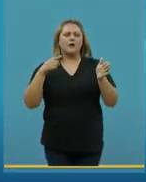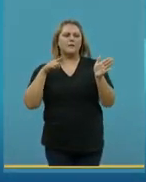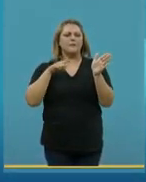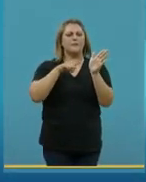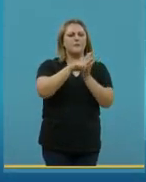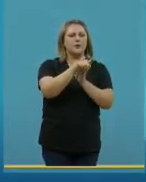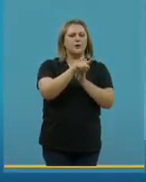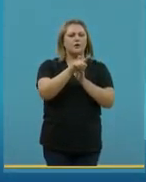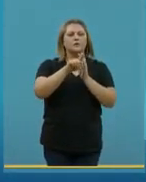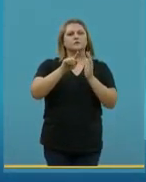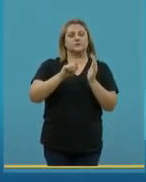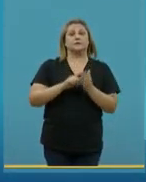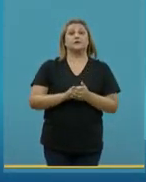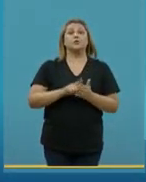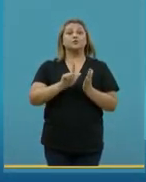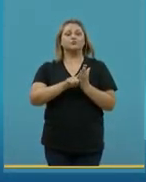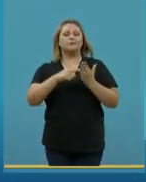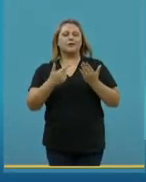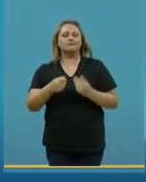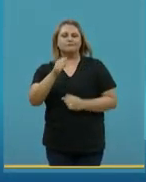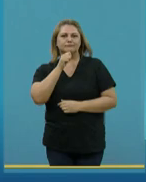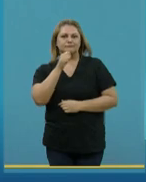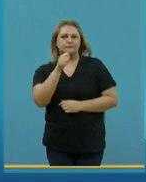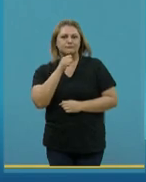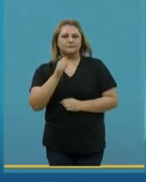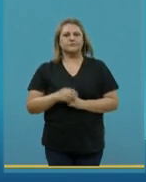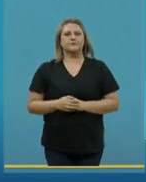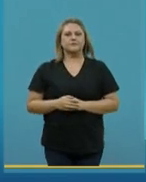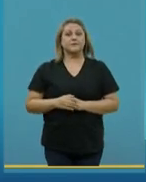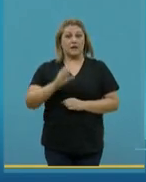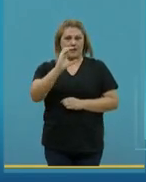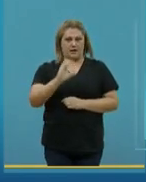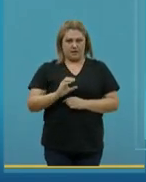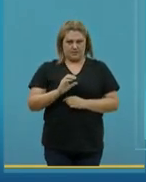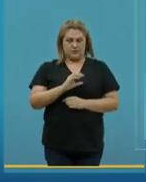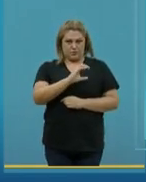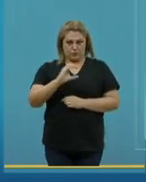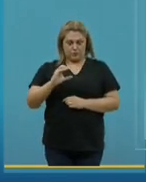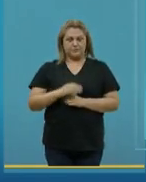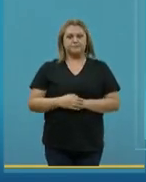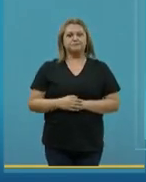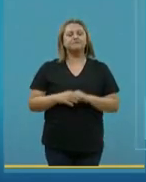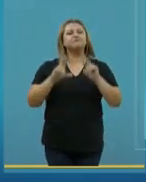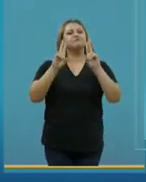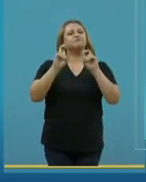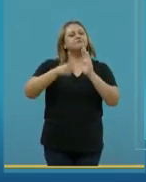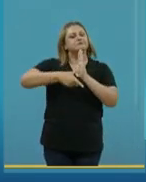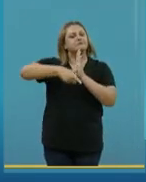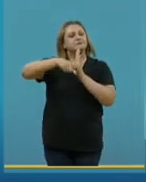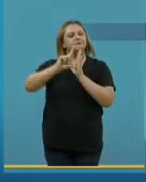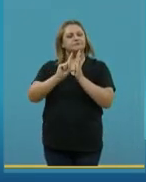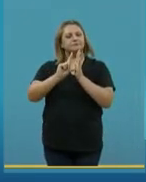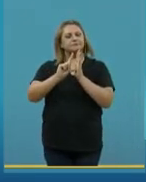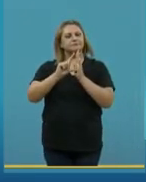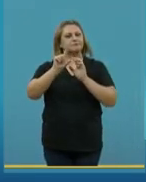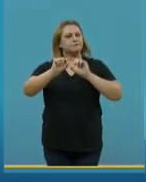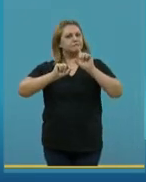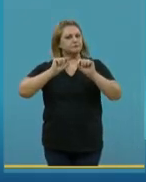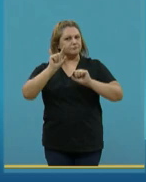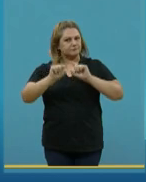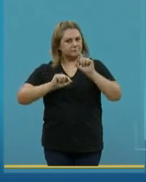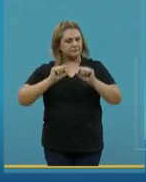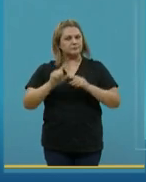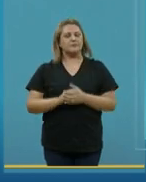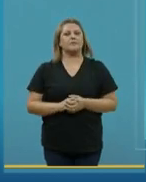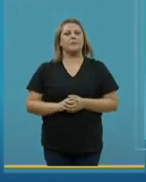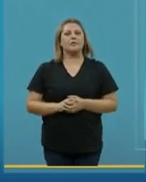jornalistas de emissoras de inspiração católica os temas foram definidos previamente a ordem dos jornalistas que irão fazer